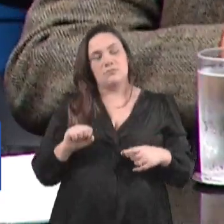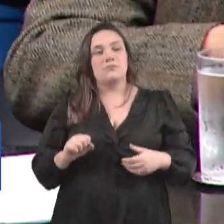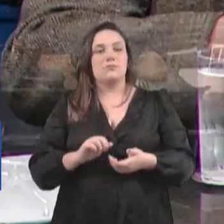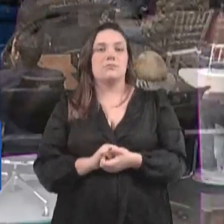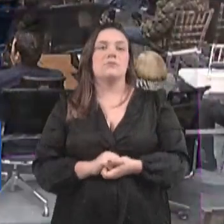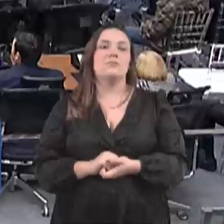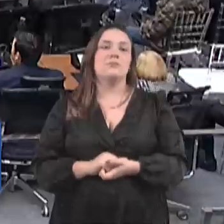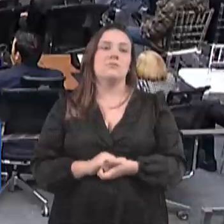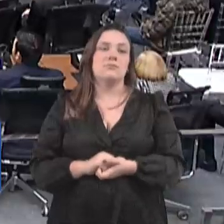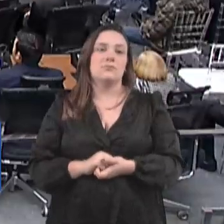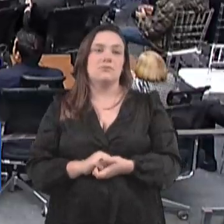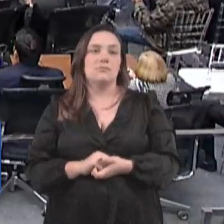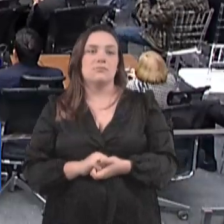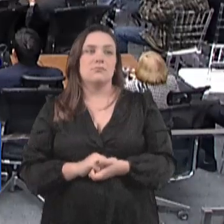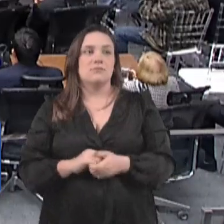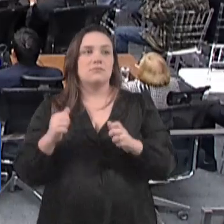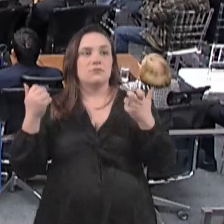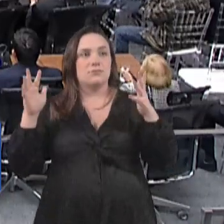Sul.